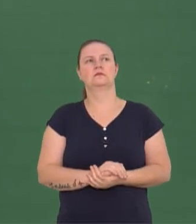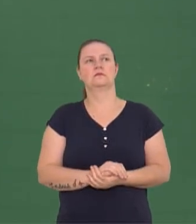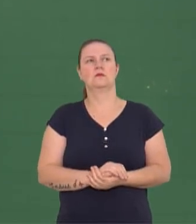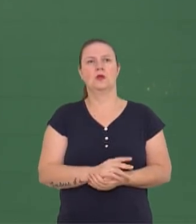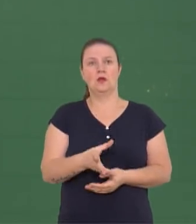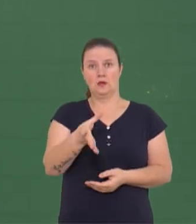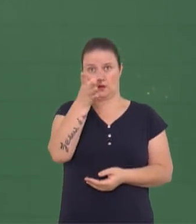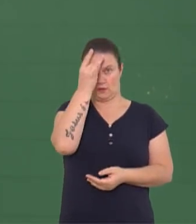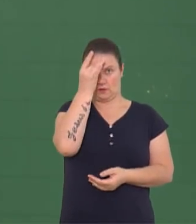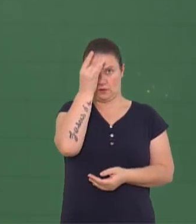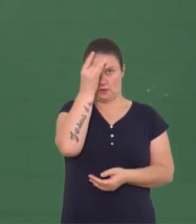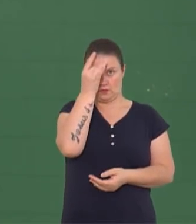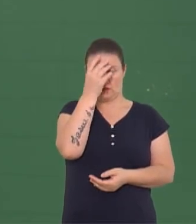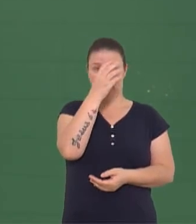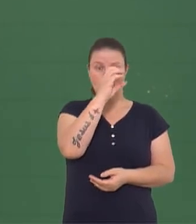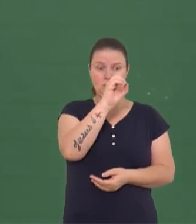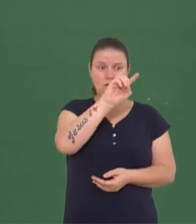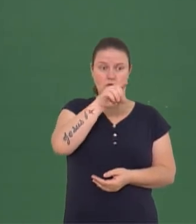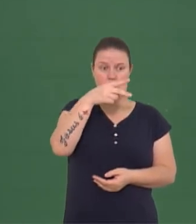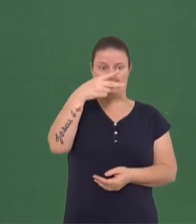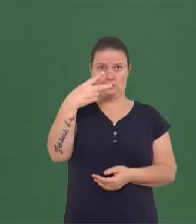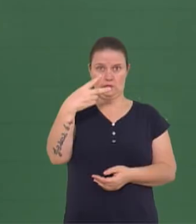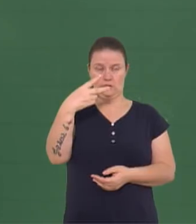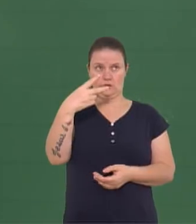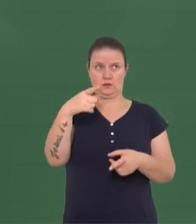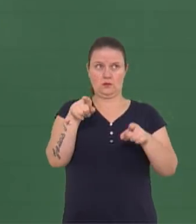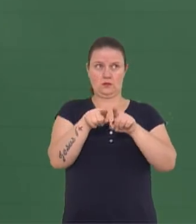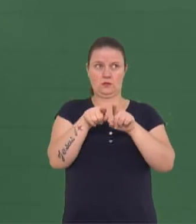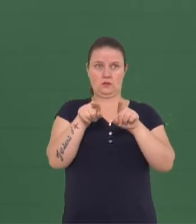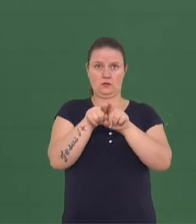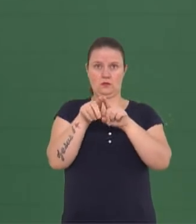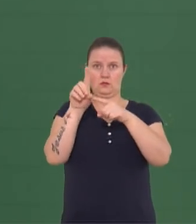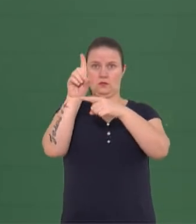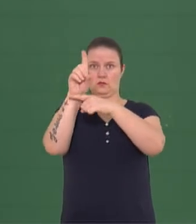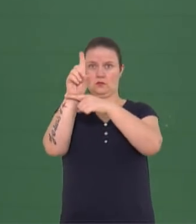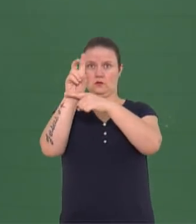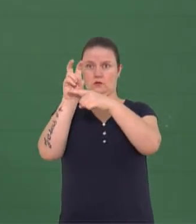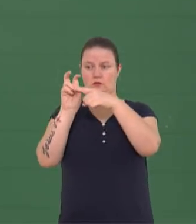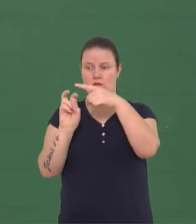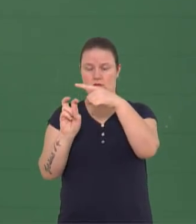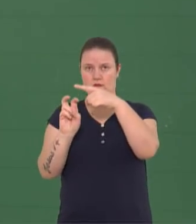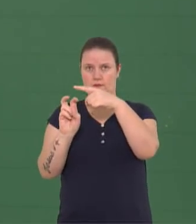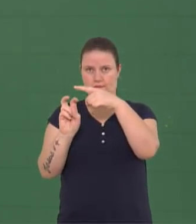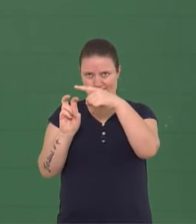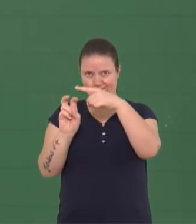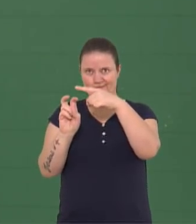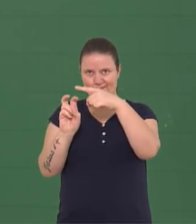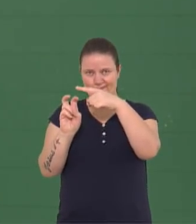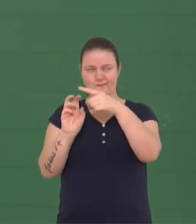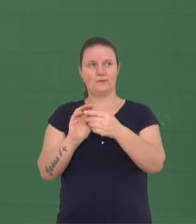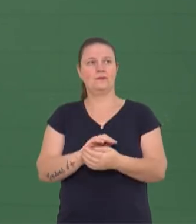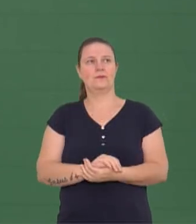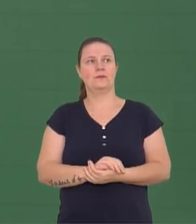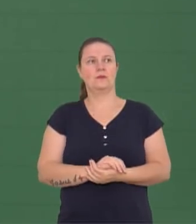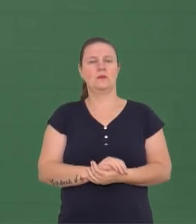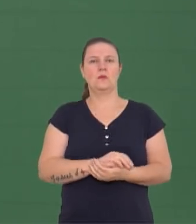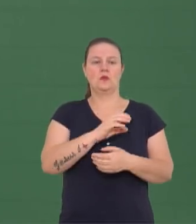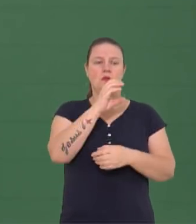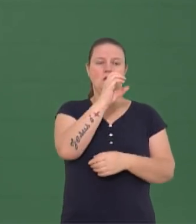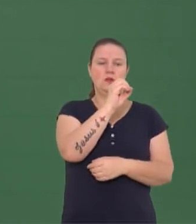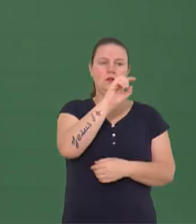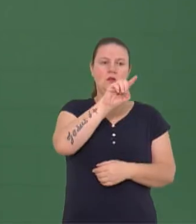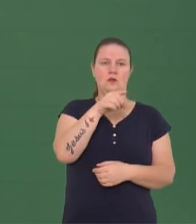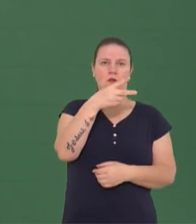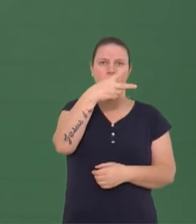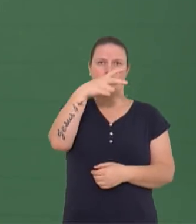guardar? Que 2 décimos é a mesma coisa que 1/5. Que